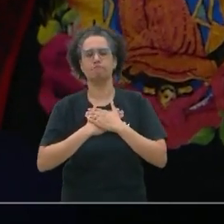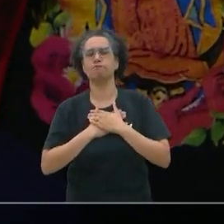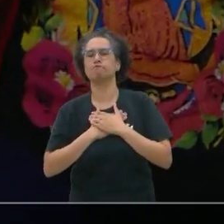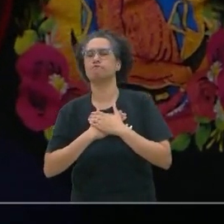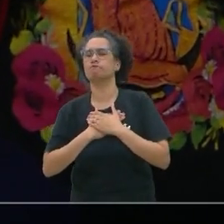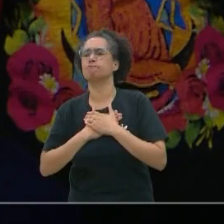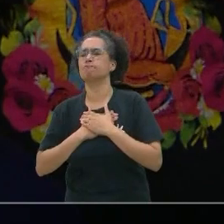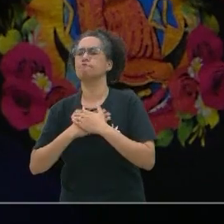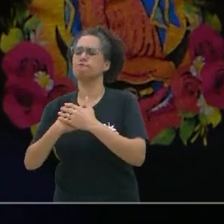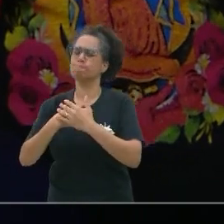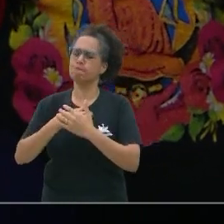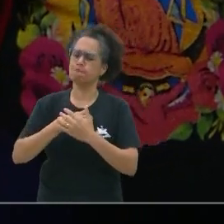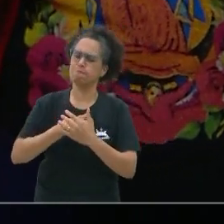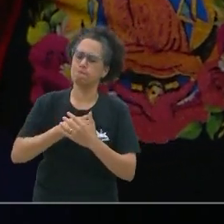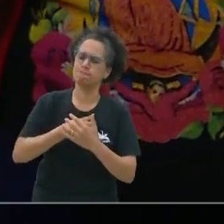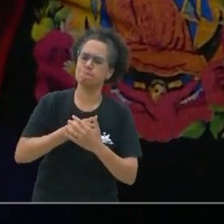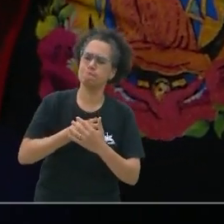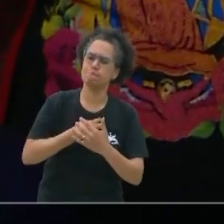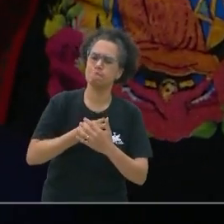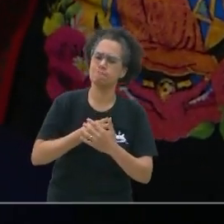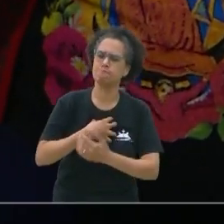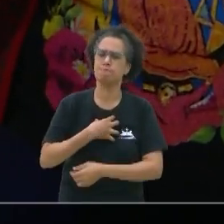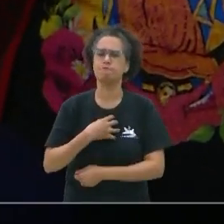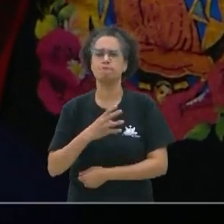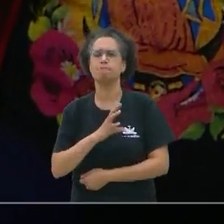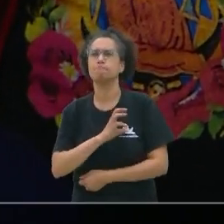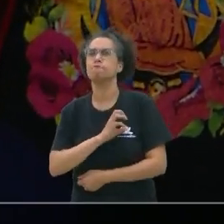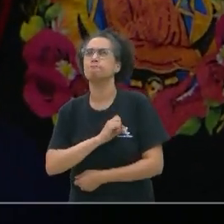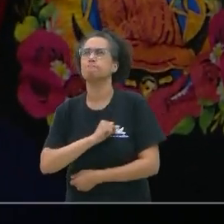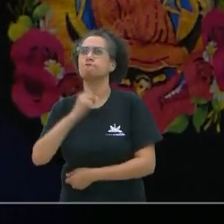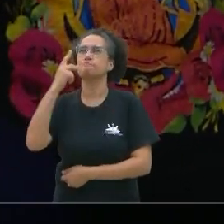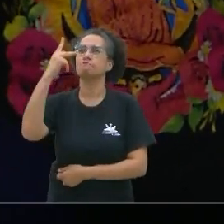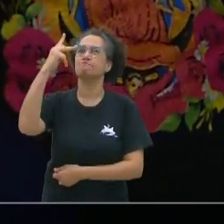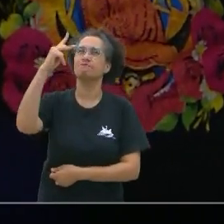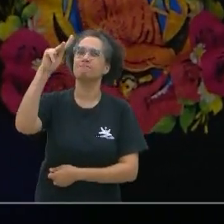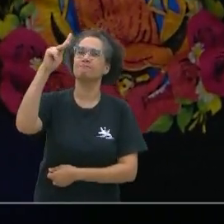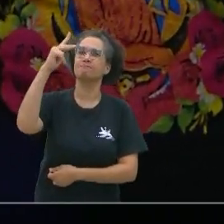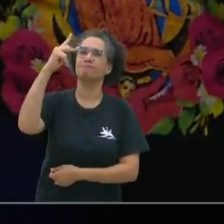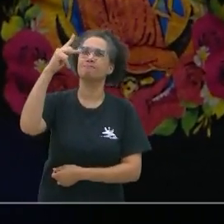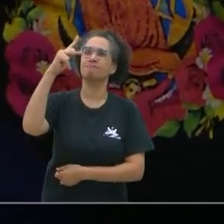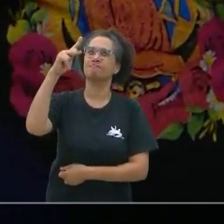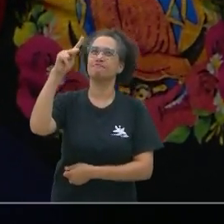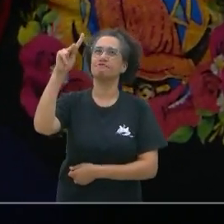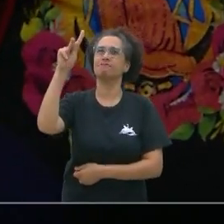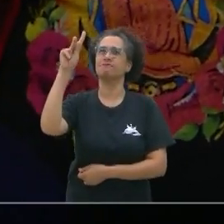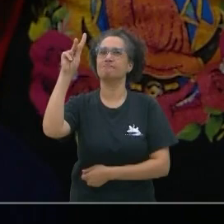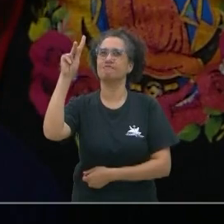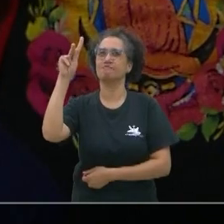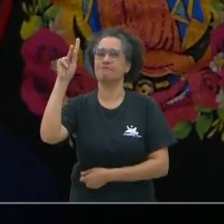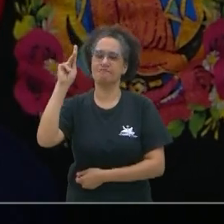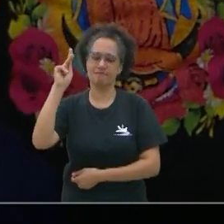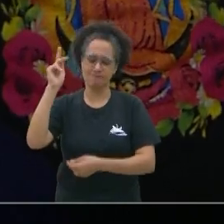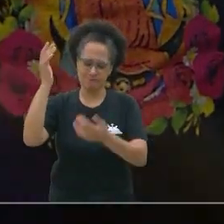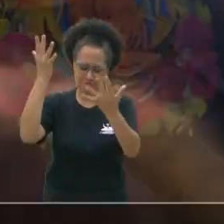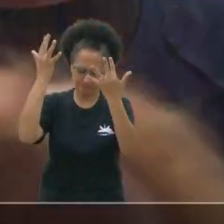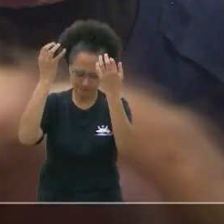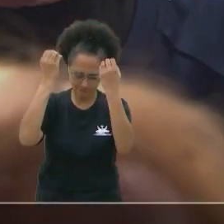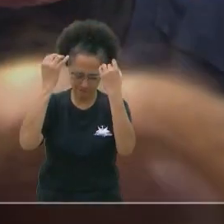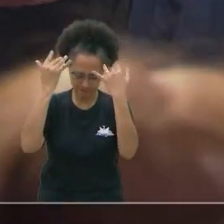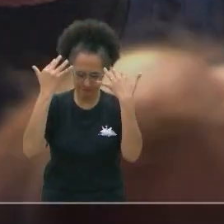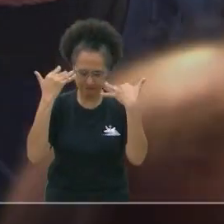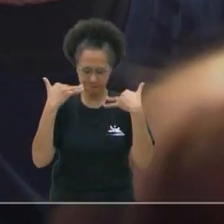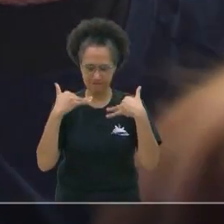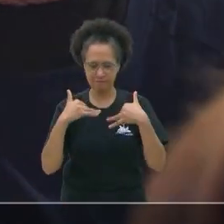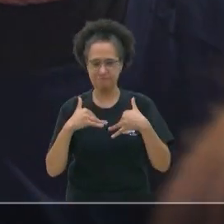Quero sentir teu amor a me embalar. Erga os teus braços e canta. Peça isso